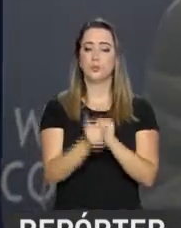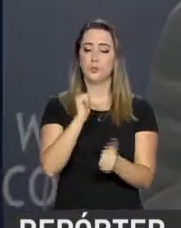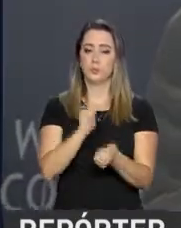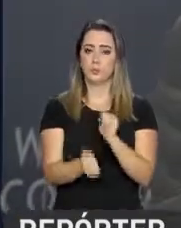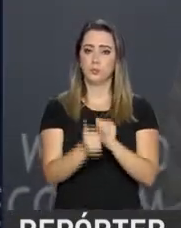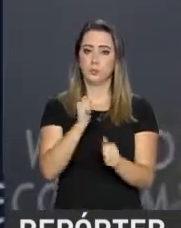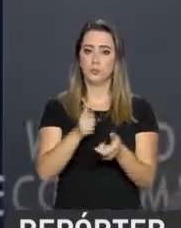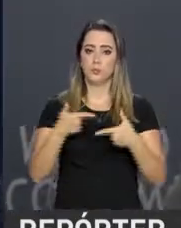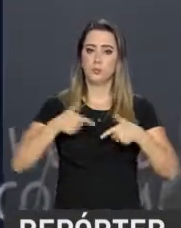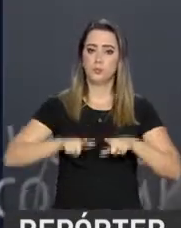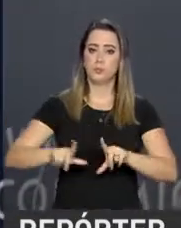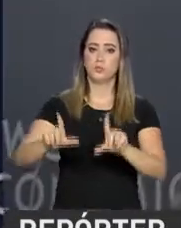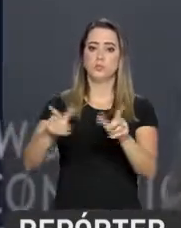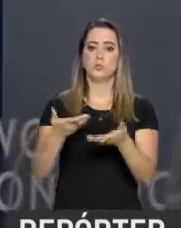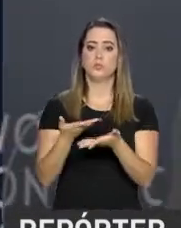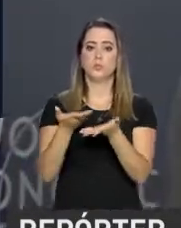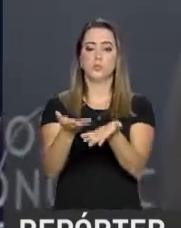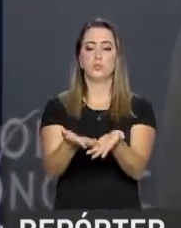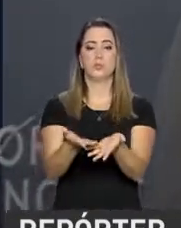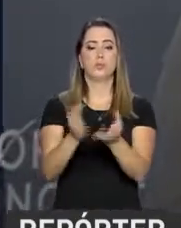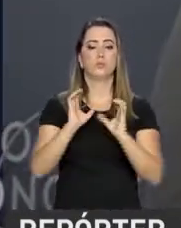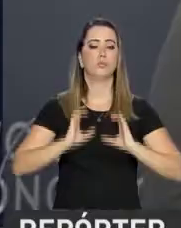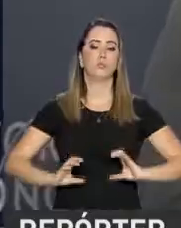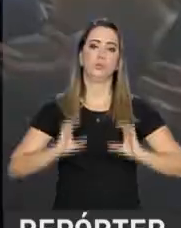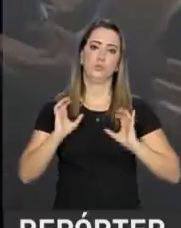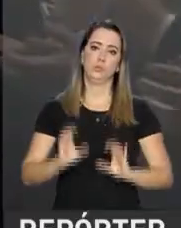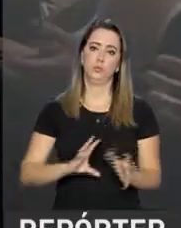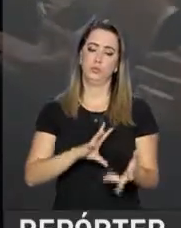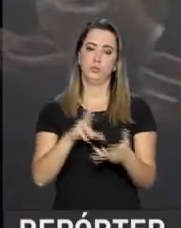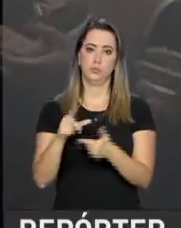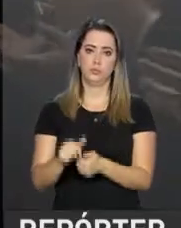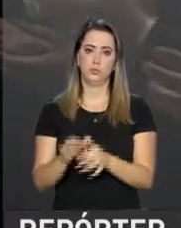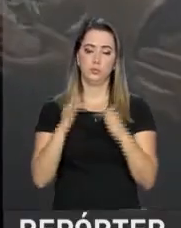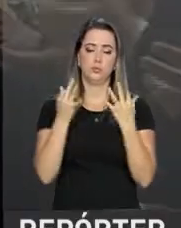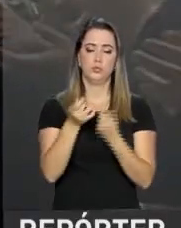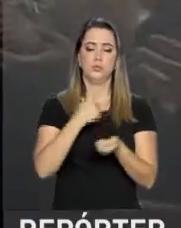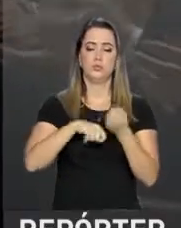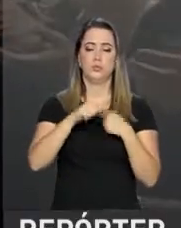que recebeu o prêmio de cidadão global do fórum econômico